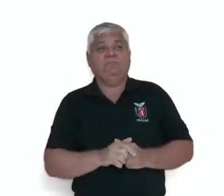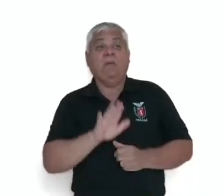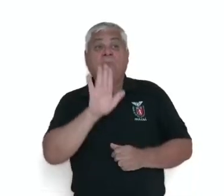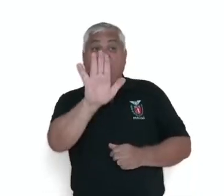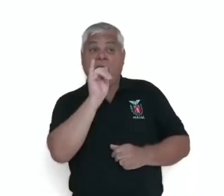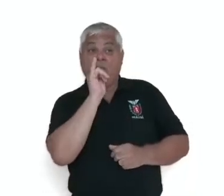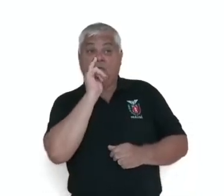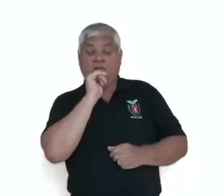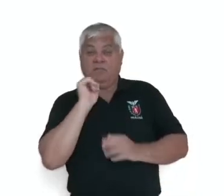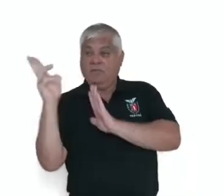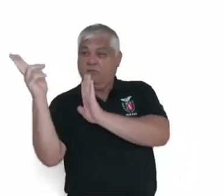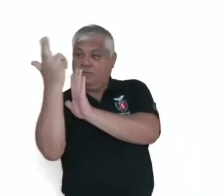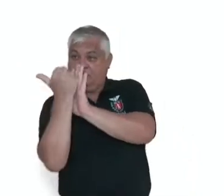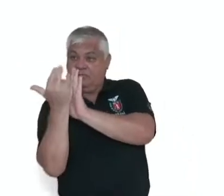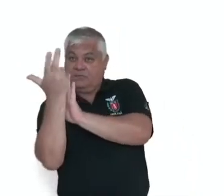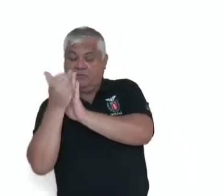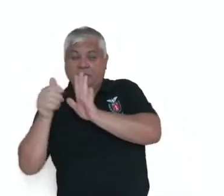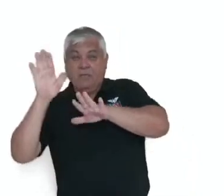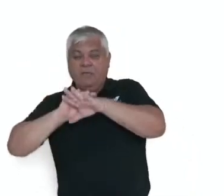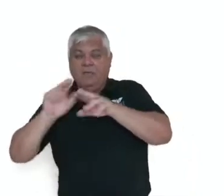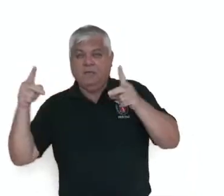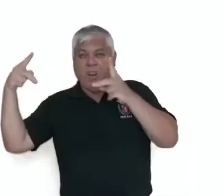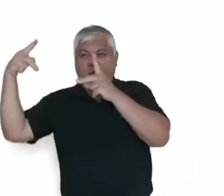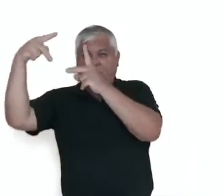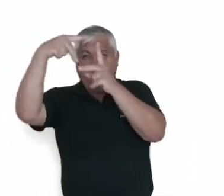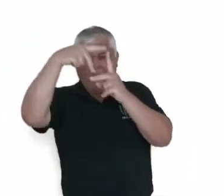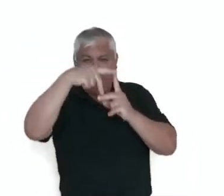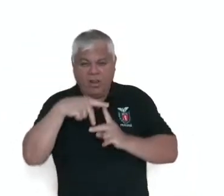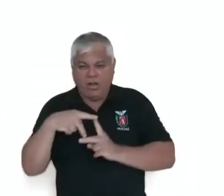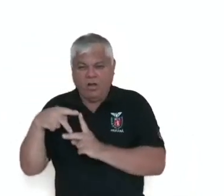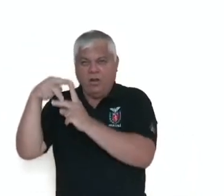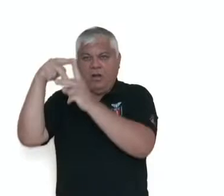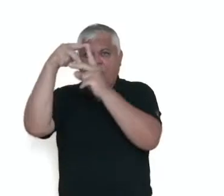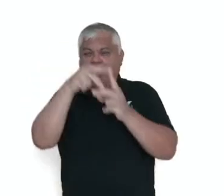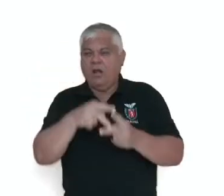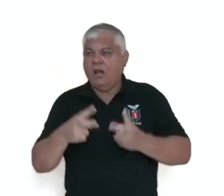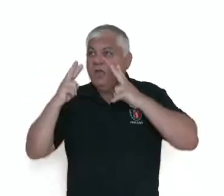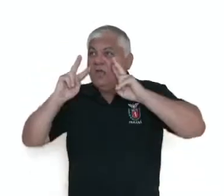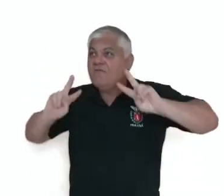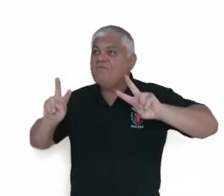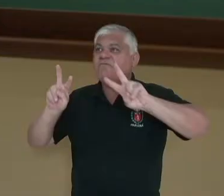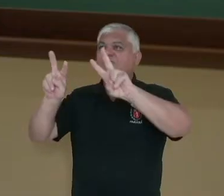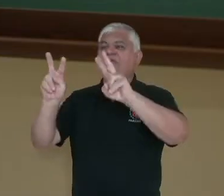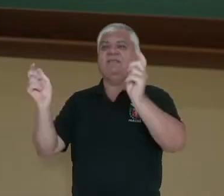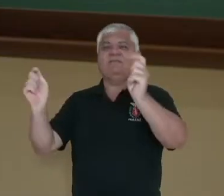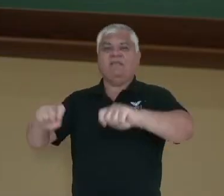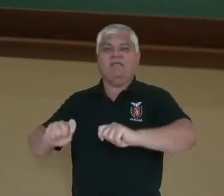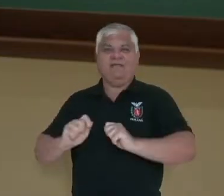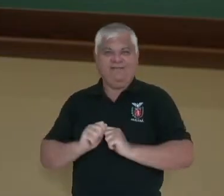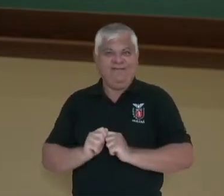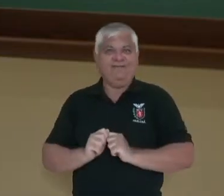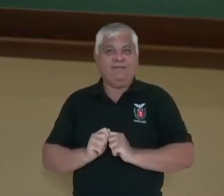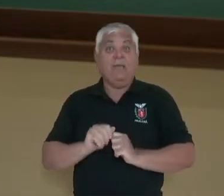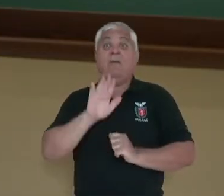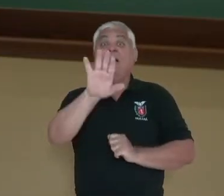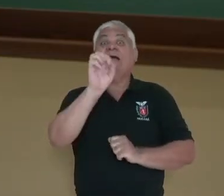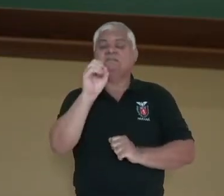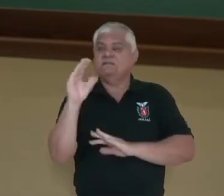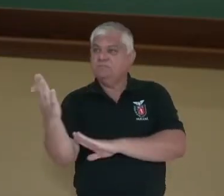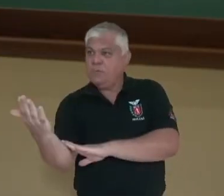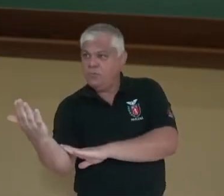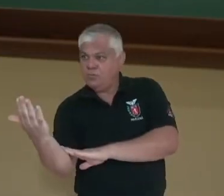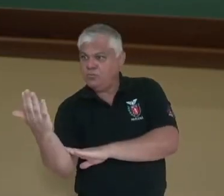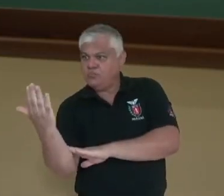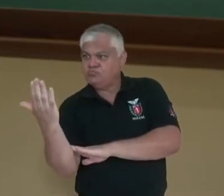à direita possui mais pixel, ou seja, maior resolução, eles não são vistos a olho nu. Porém, se você fizesse